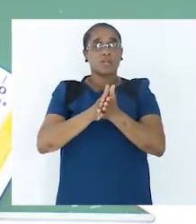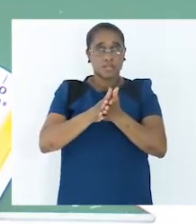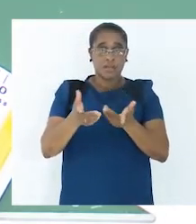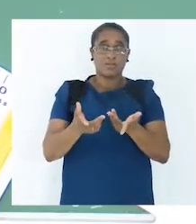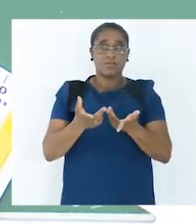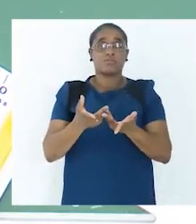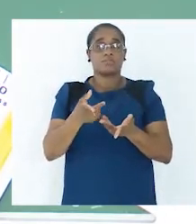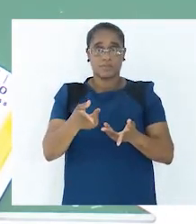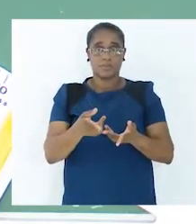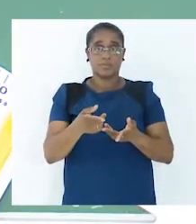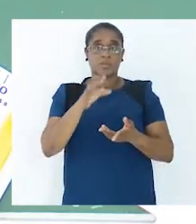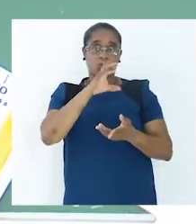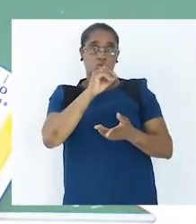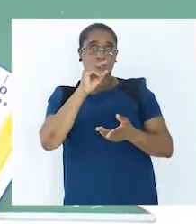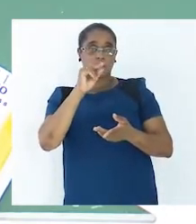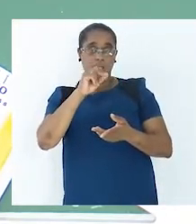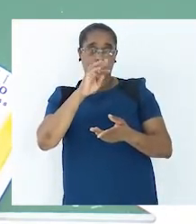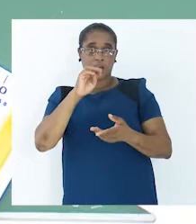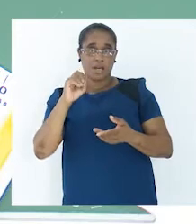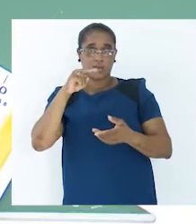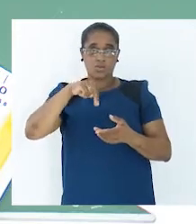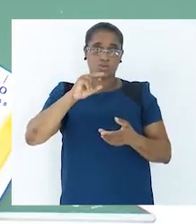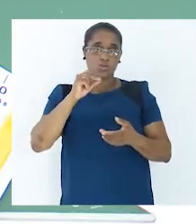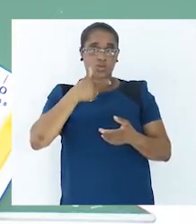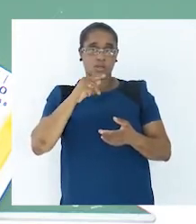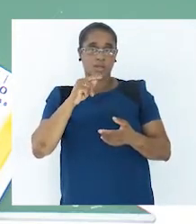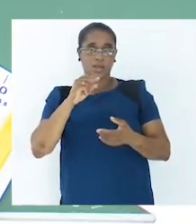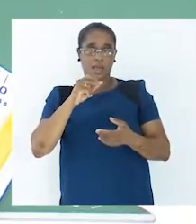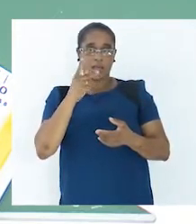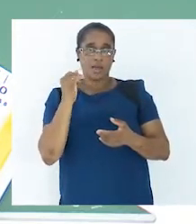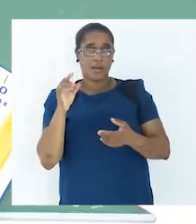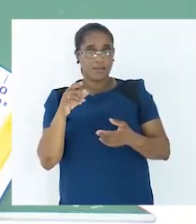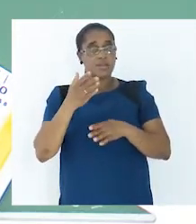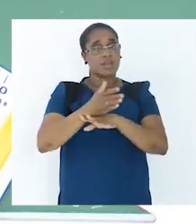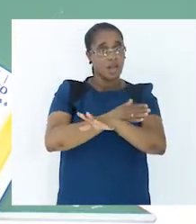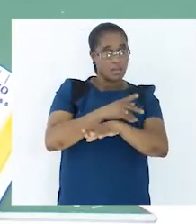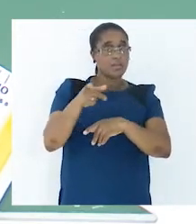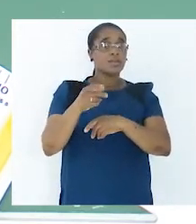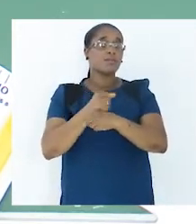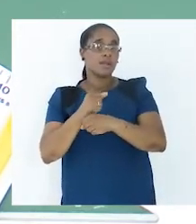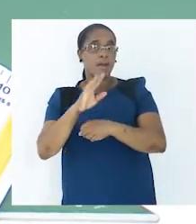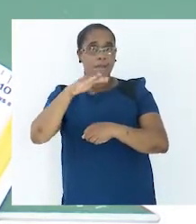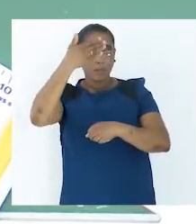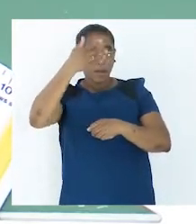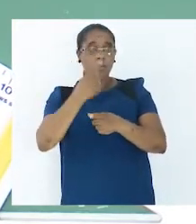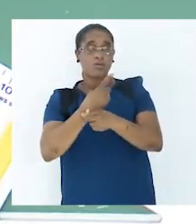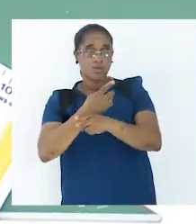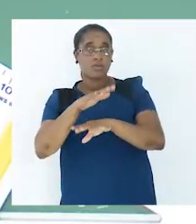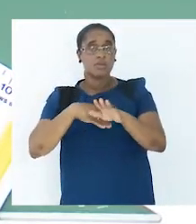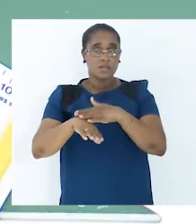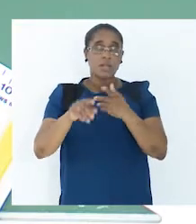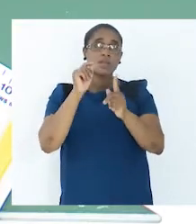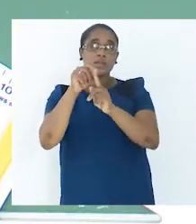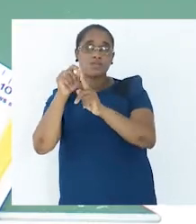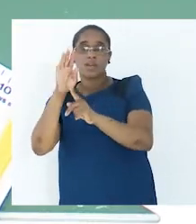utilizando os casos notáveis que já vimos atrás. O primeiro passo nessas simplificações é identificar se há